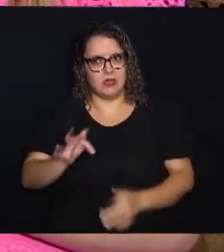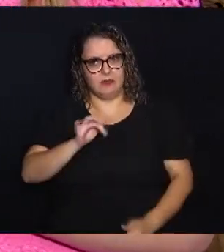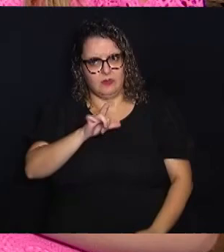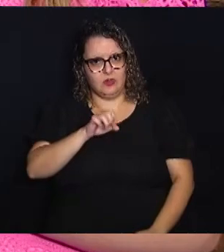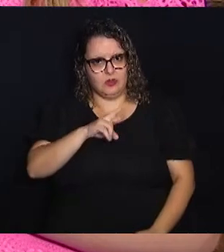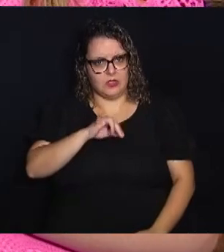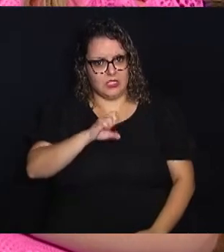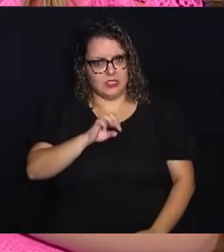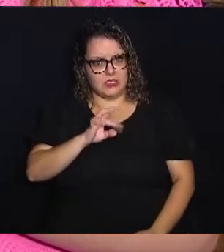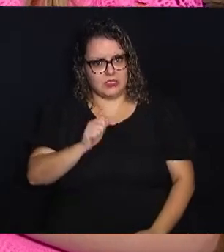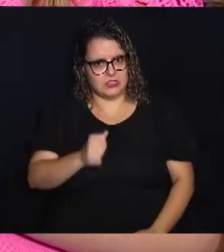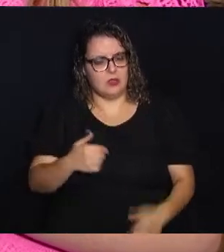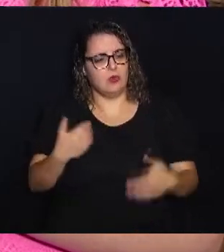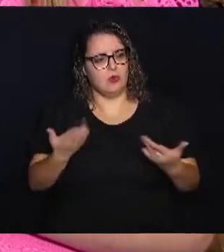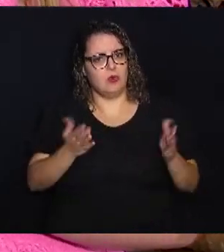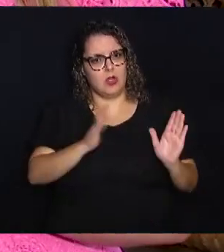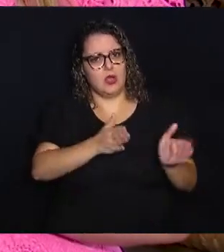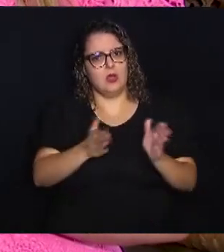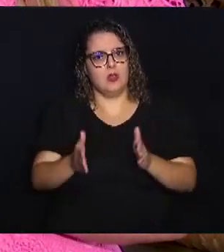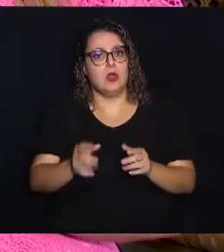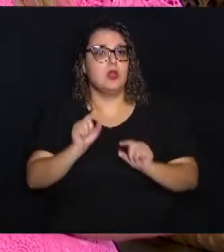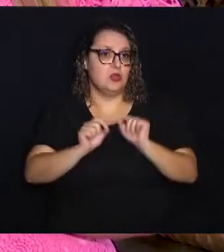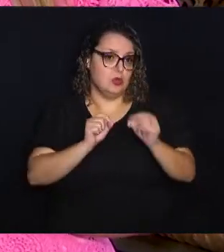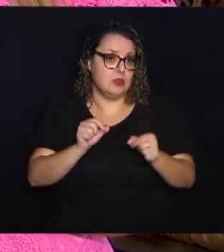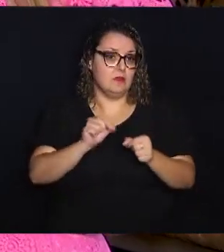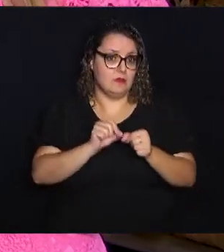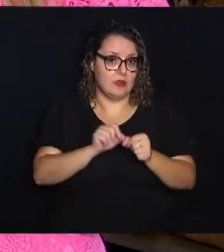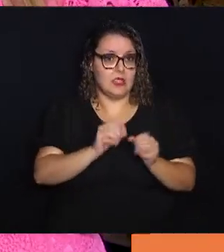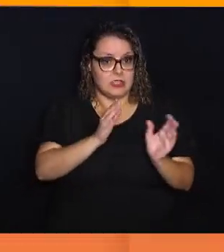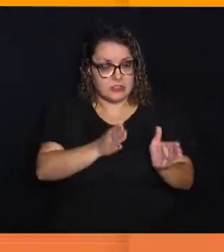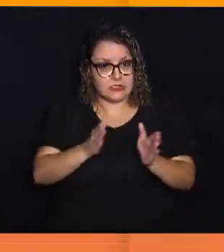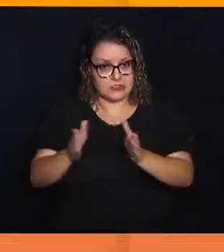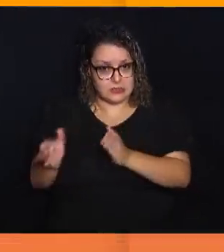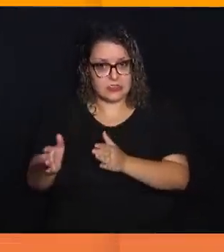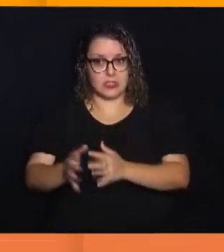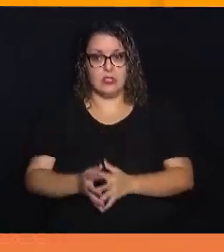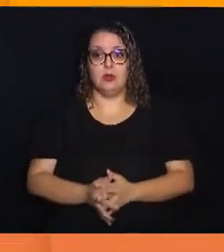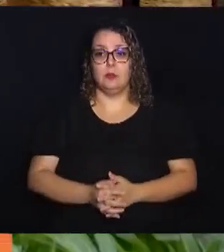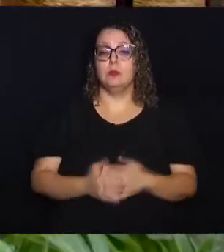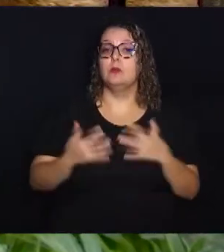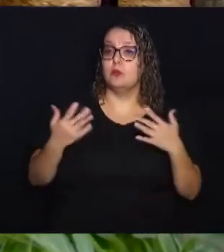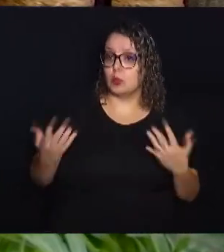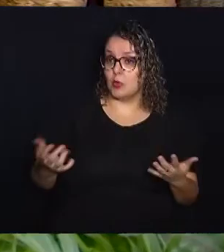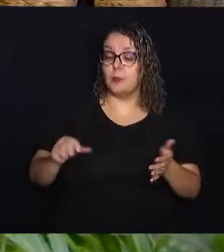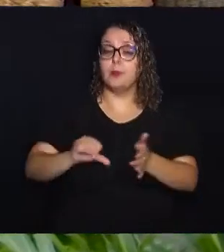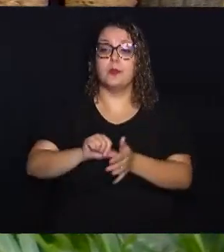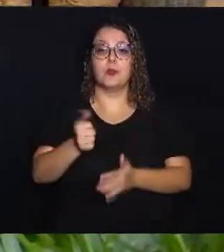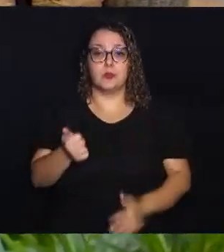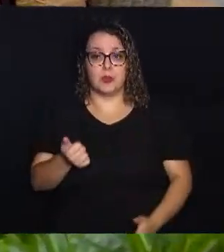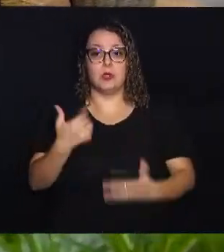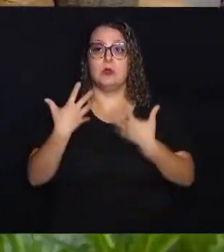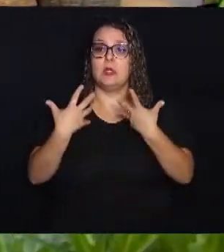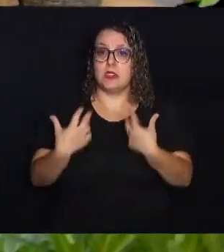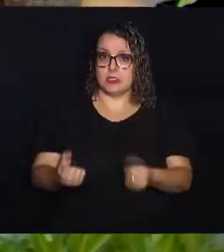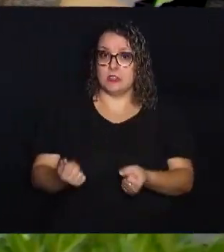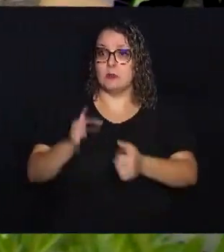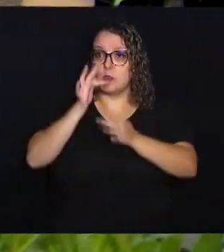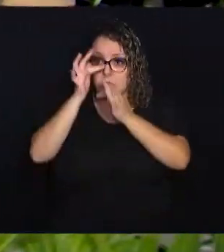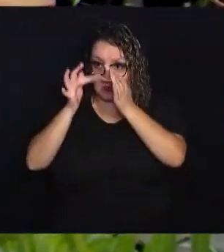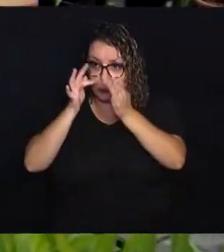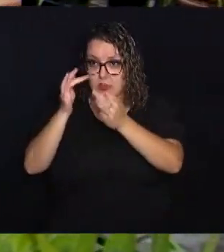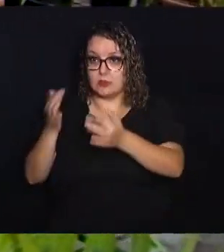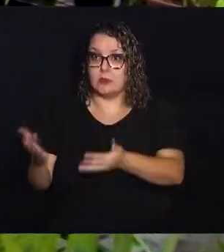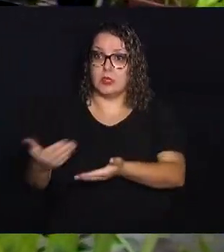o florista. Quais são essas etapas e o que vocês fazem exatamente em cada uma delas? Bom, primeiro a gente recebe as